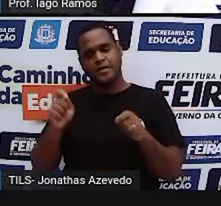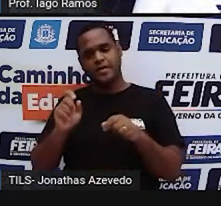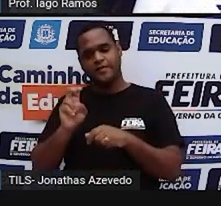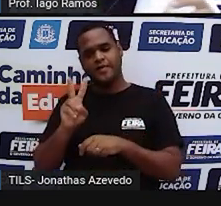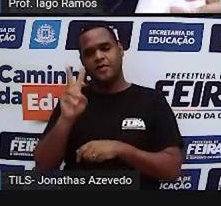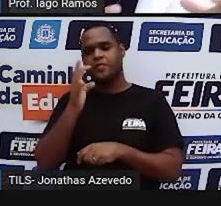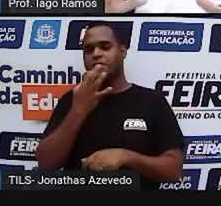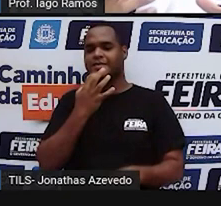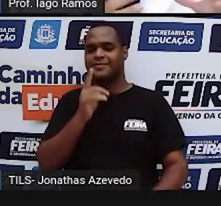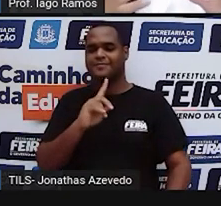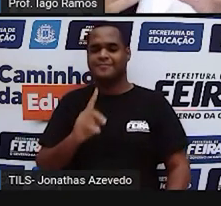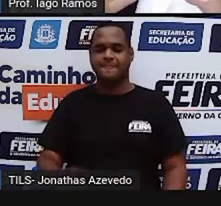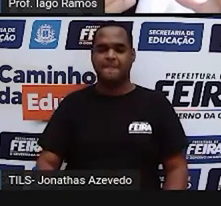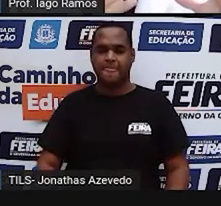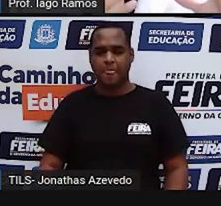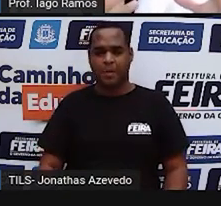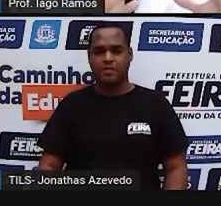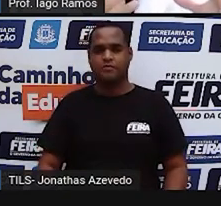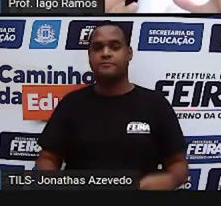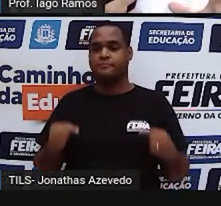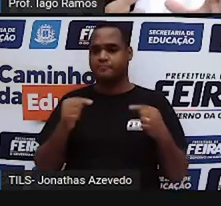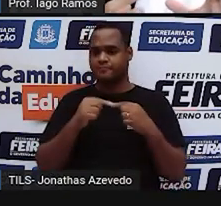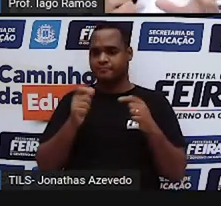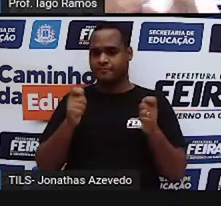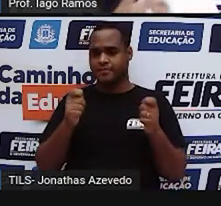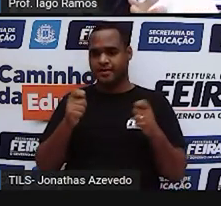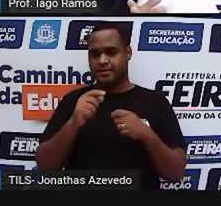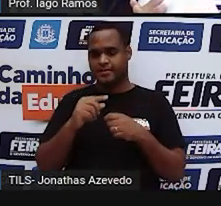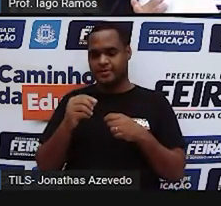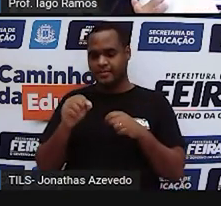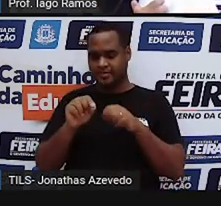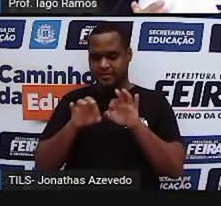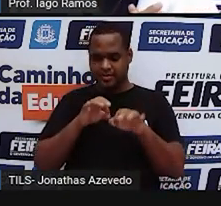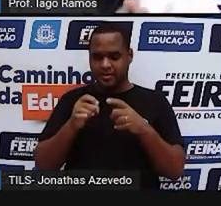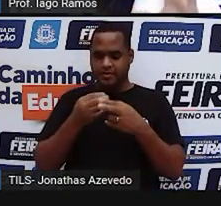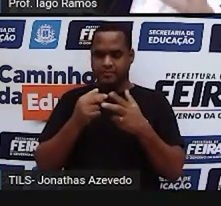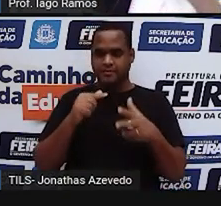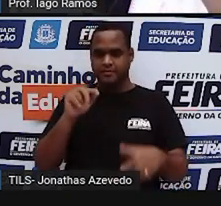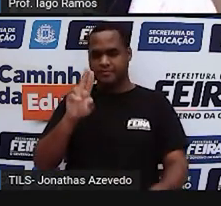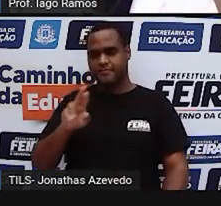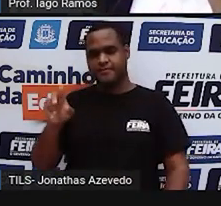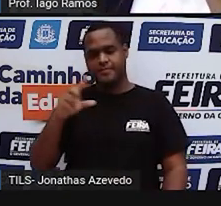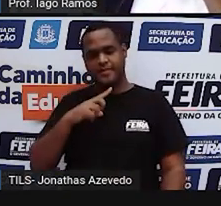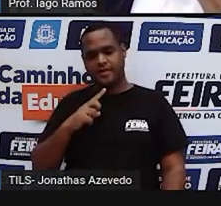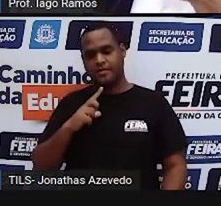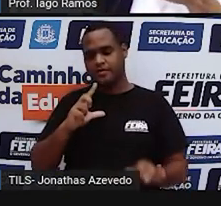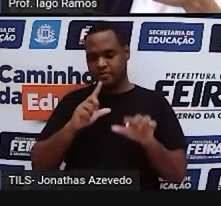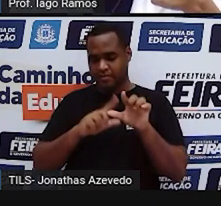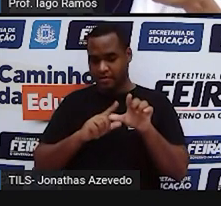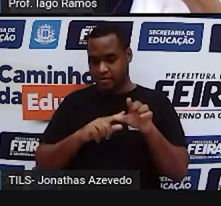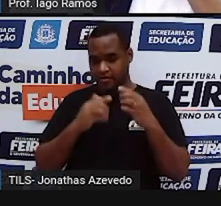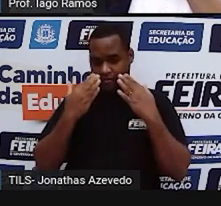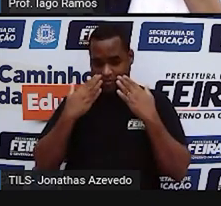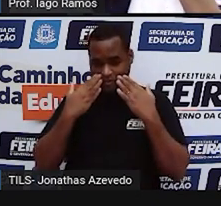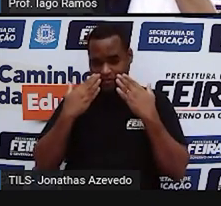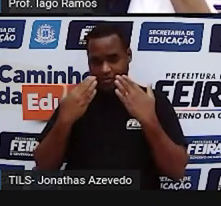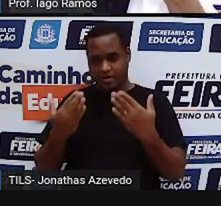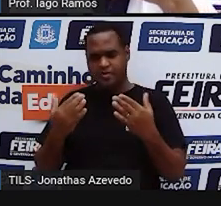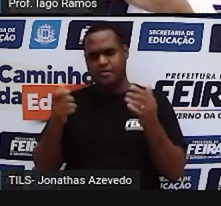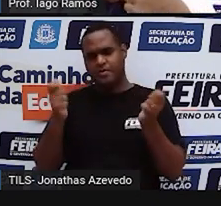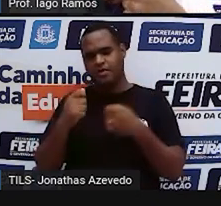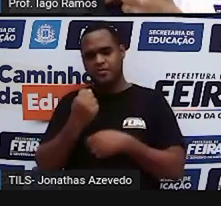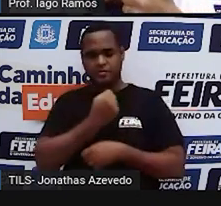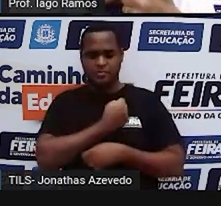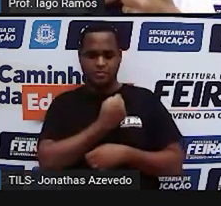conhece então aqui no caso do nosso truque a gente vai usar uma letra para representar o